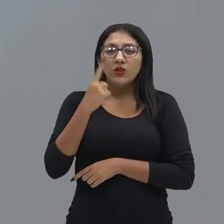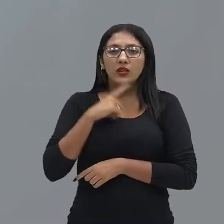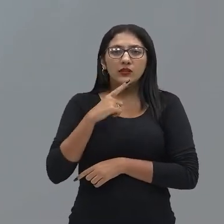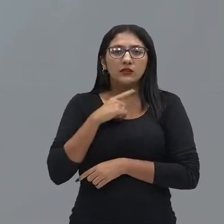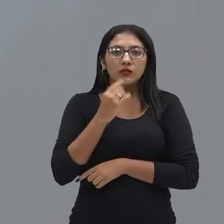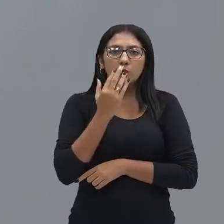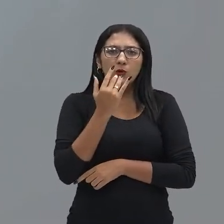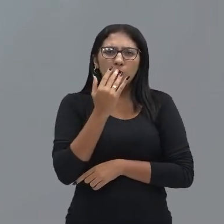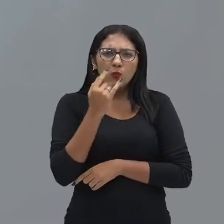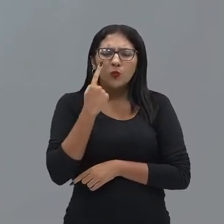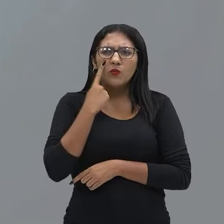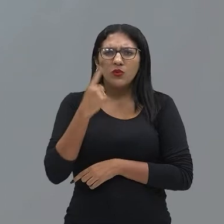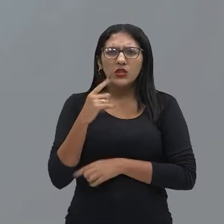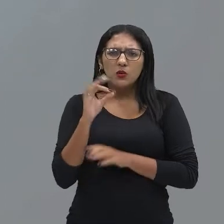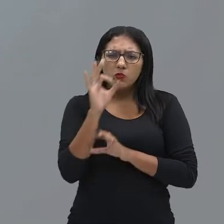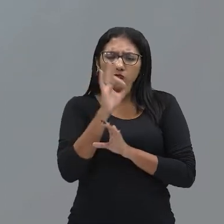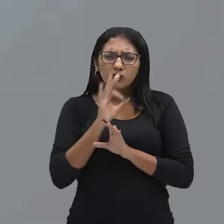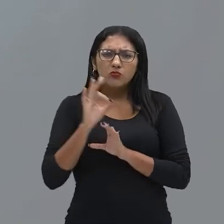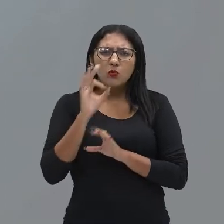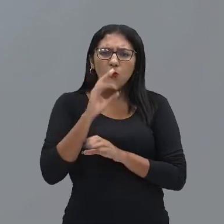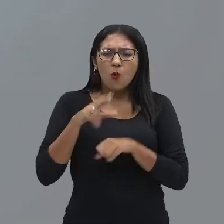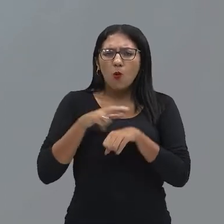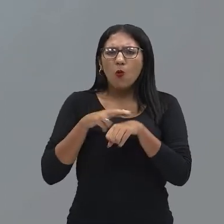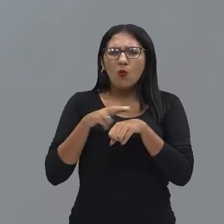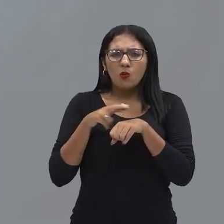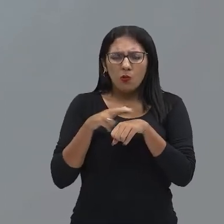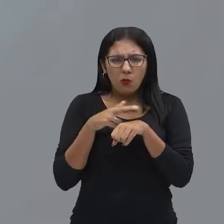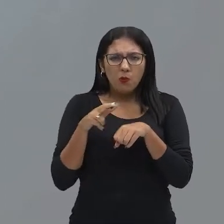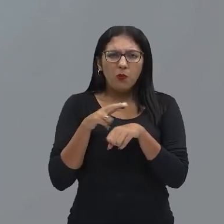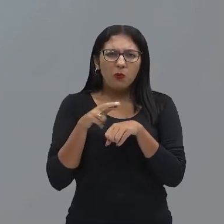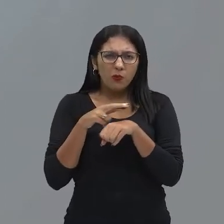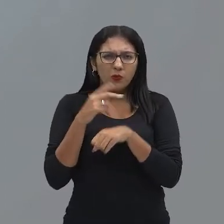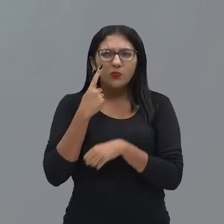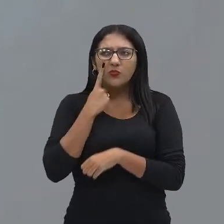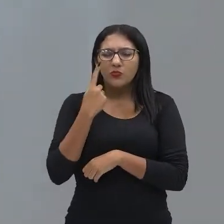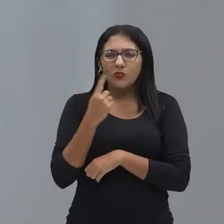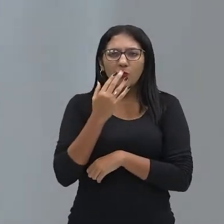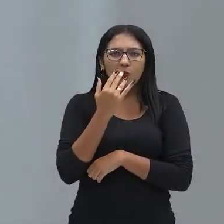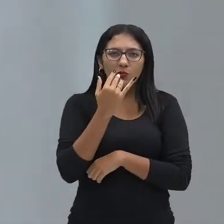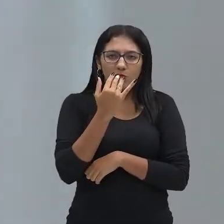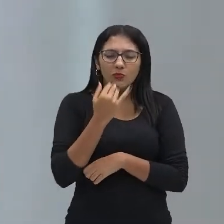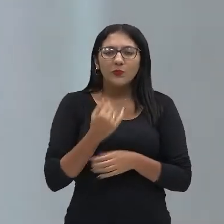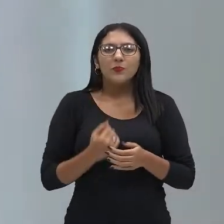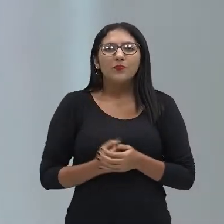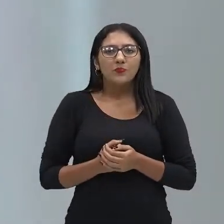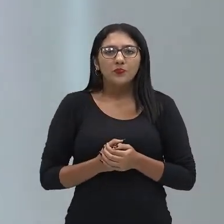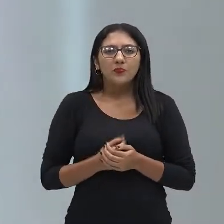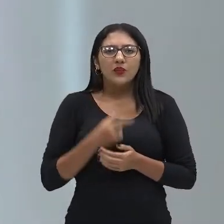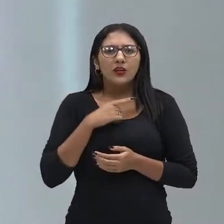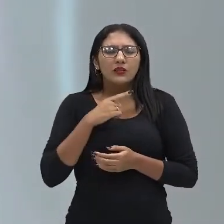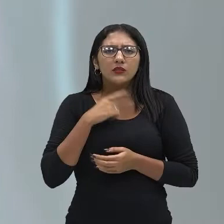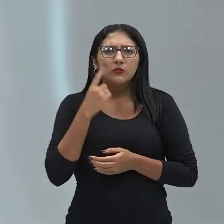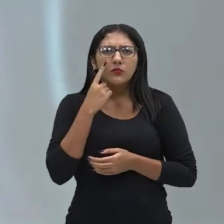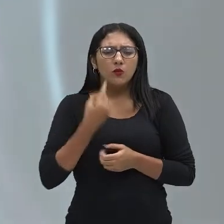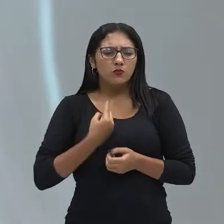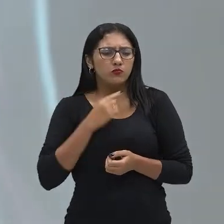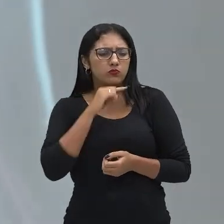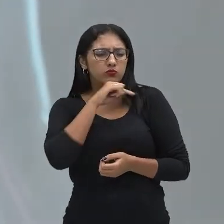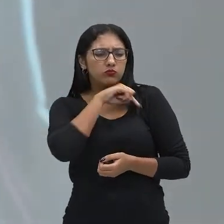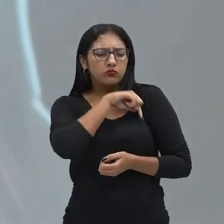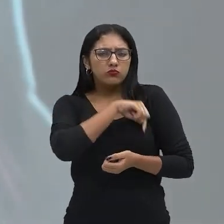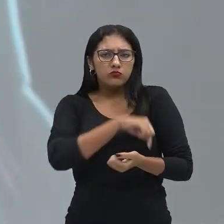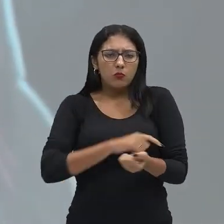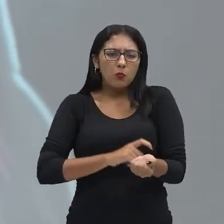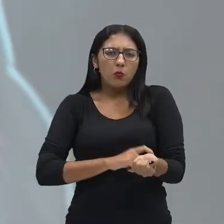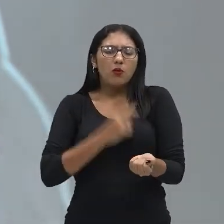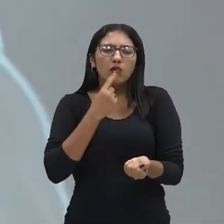por aqueles círculos, não é? Ali azul, né? Ou lilás. E está caindo na corrente sanguínea. Os